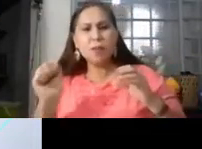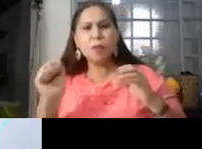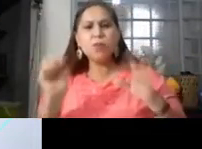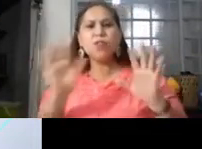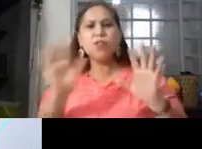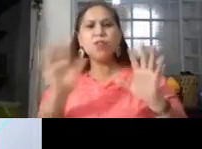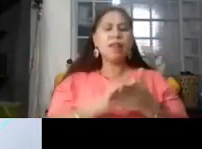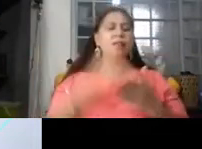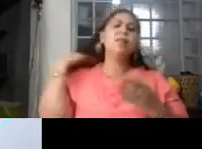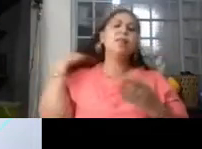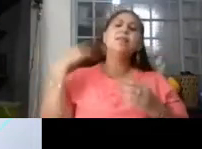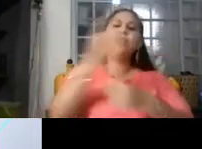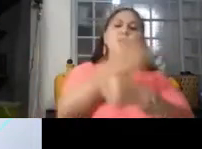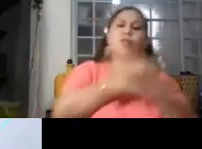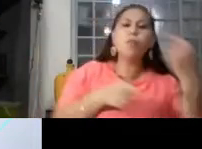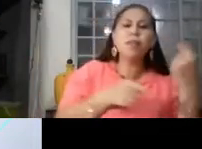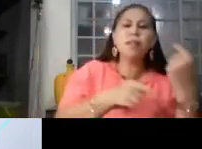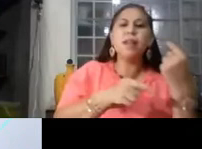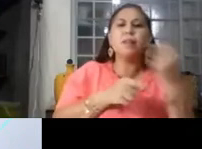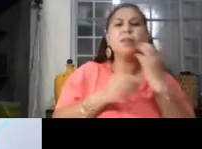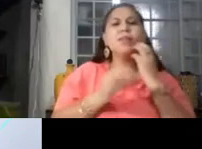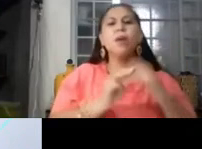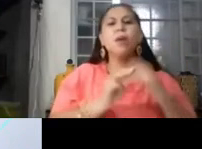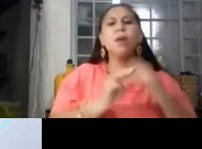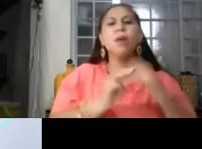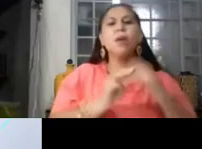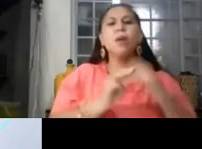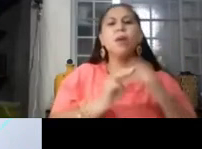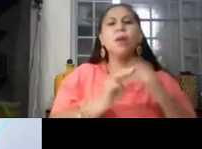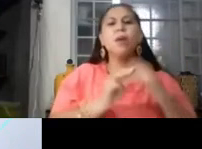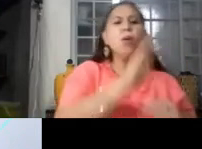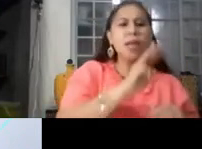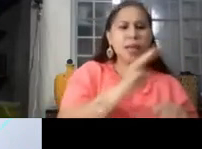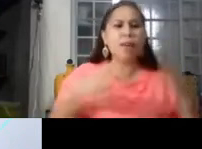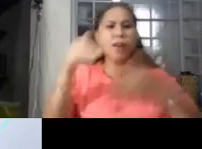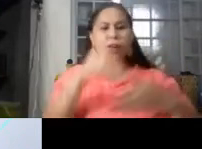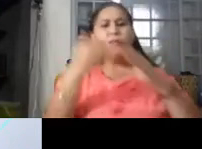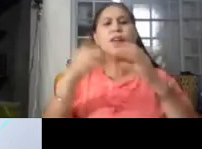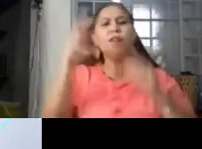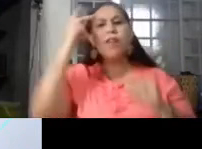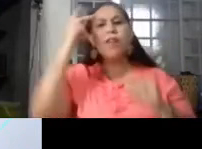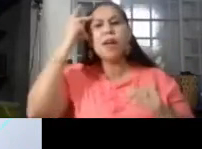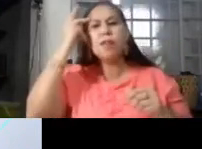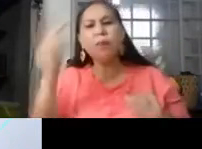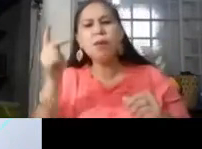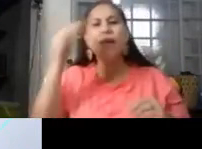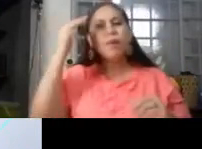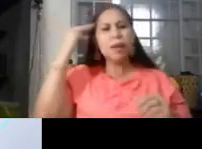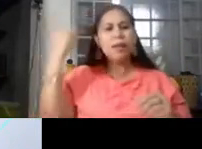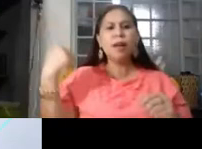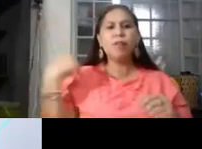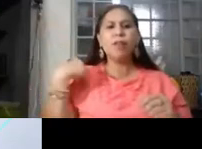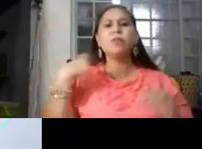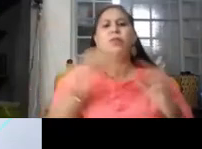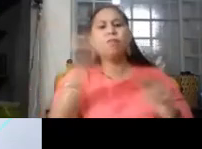Eu posso fazer essa frase de forma indireta. Por exemplo, o link da frequência foi enviado por